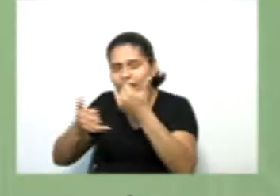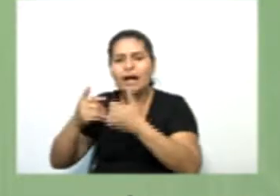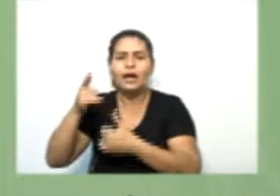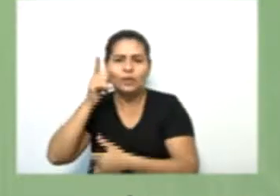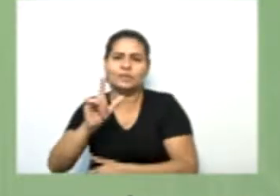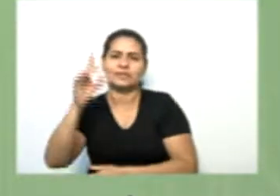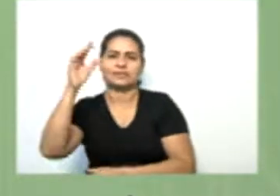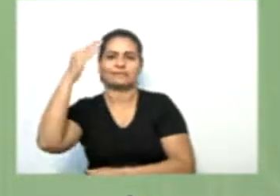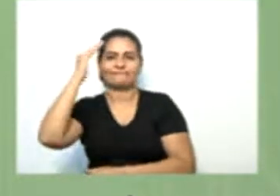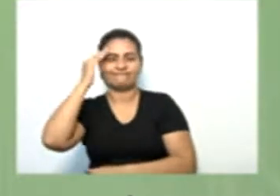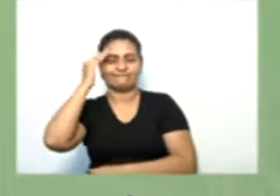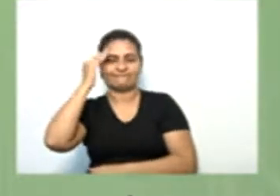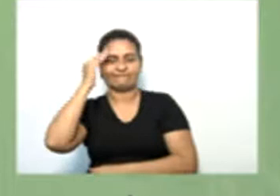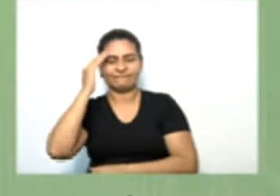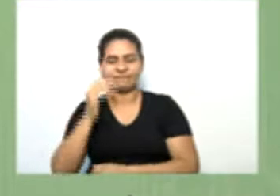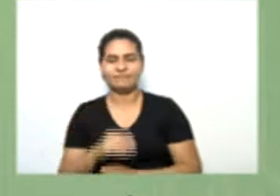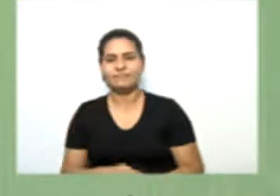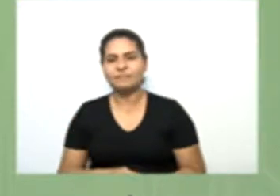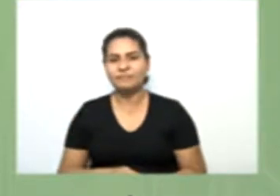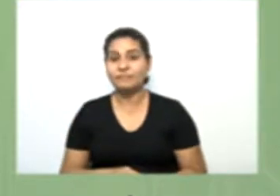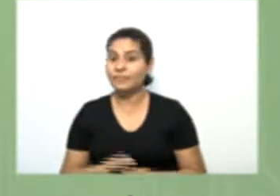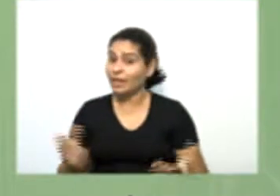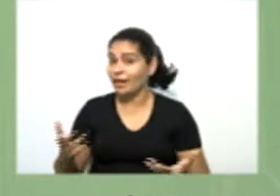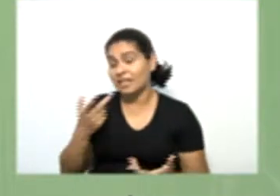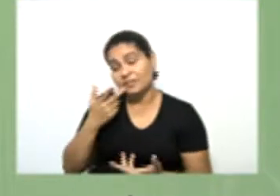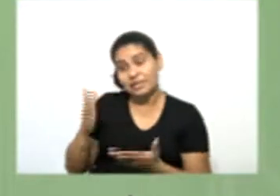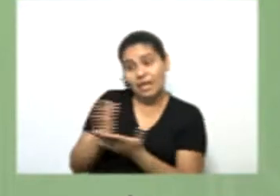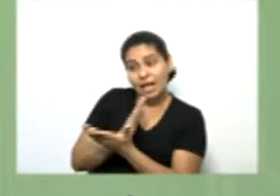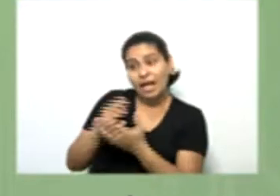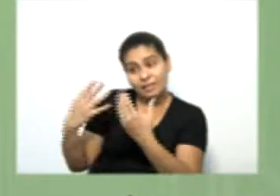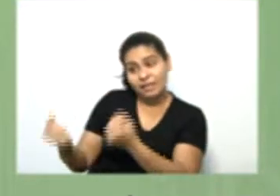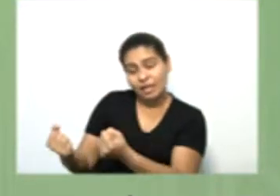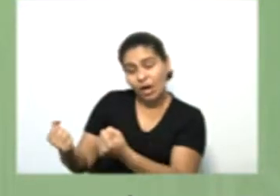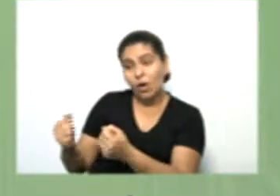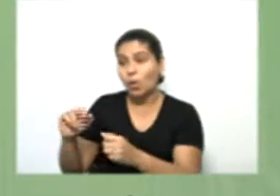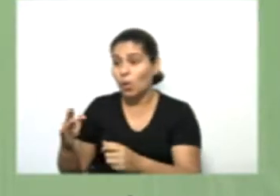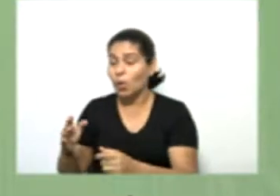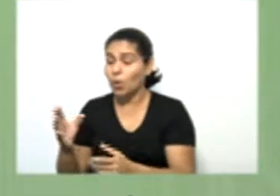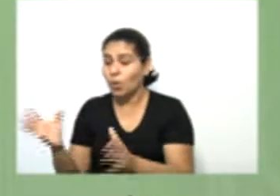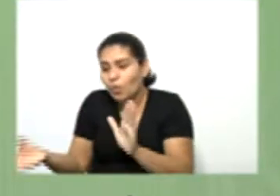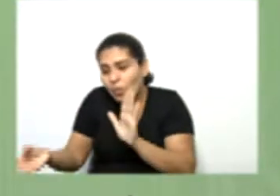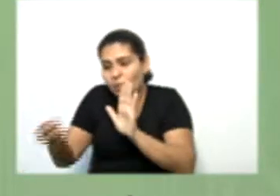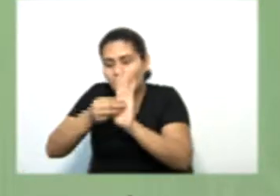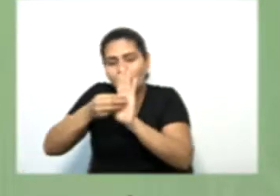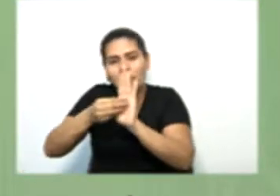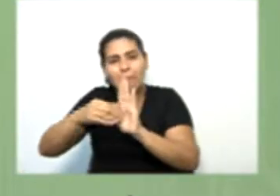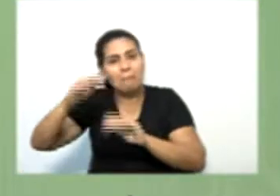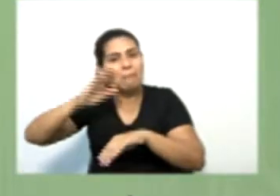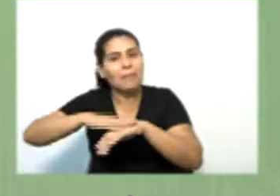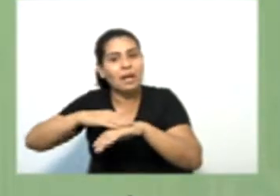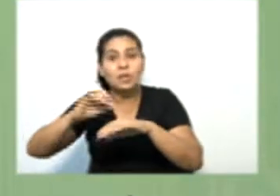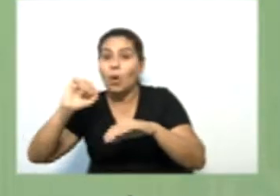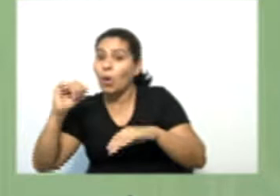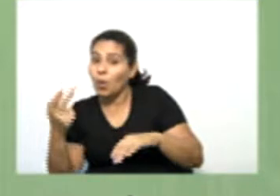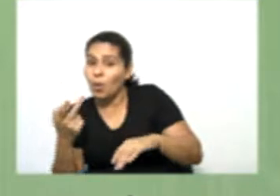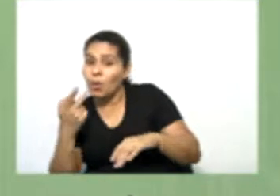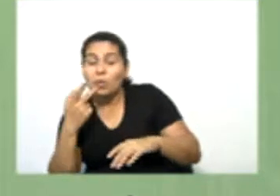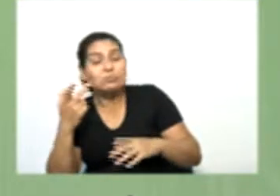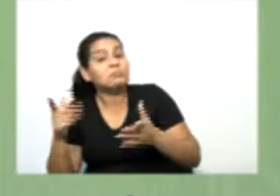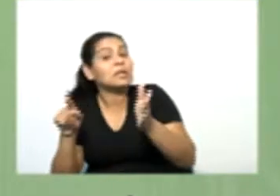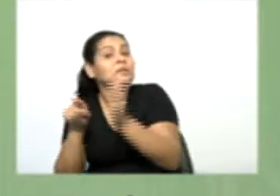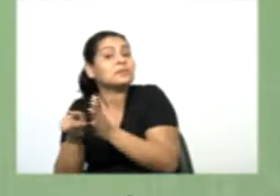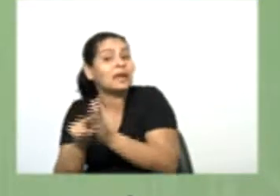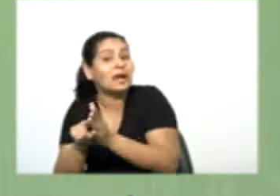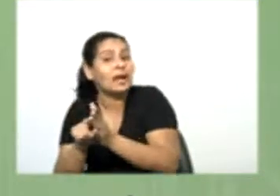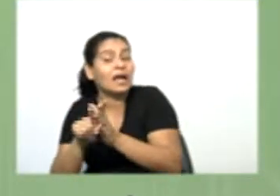poder, de repente, concordar, ou negociar, ou acrescentar algo mais, tá certo? É lá,